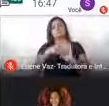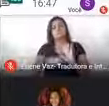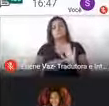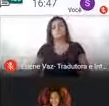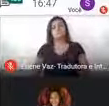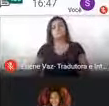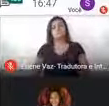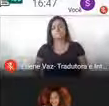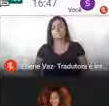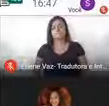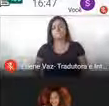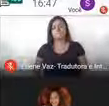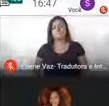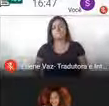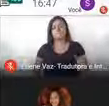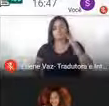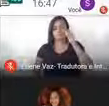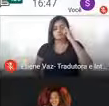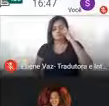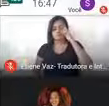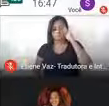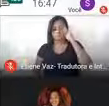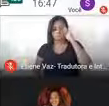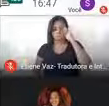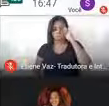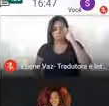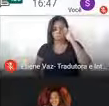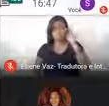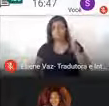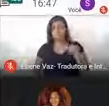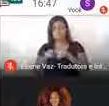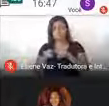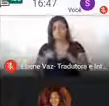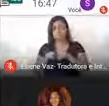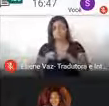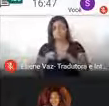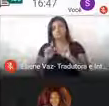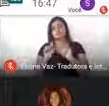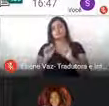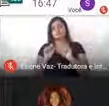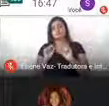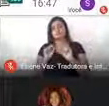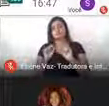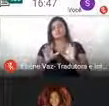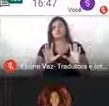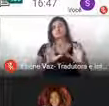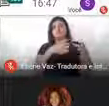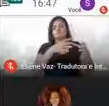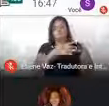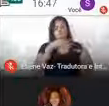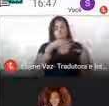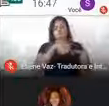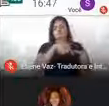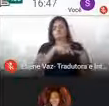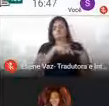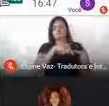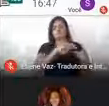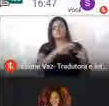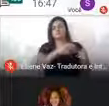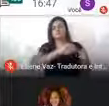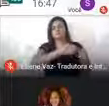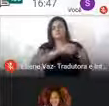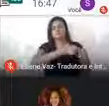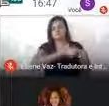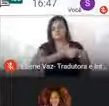E, por fim, a menina dos nossos olhos da apresentação de hoje, que é justamente as comunidades quilombolas. Então,